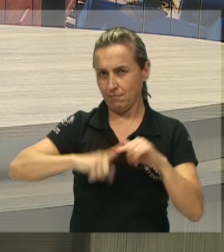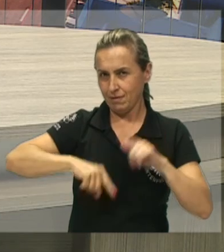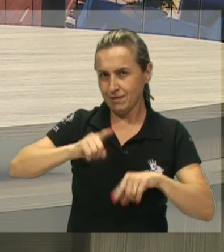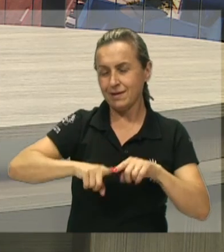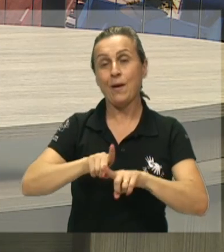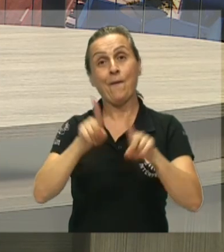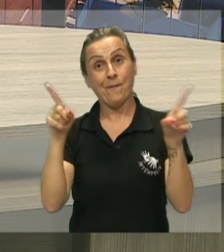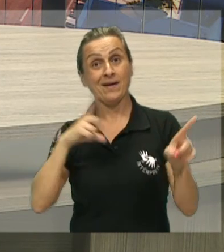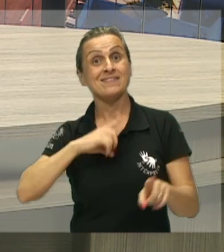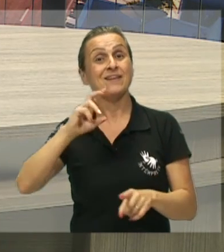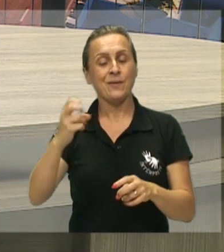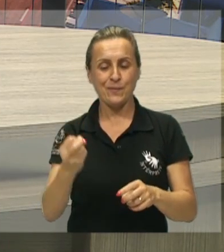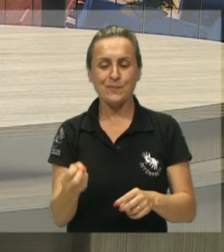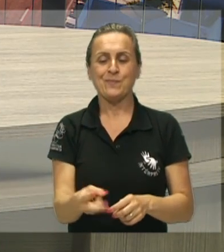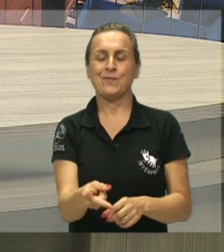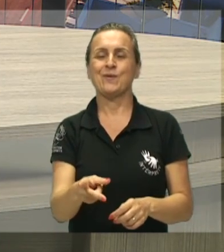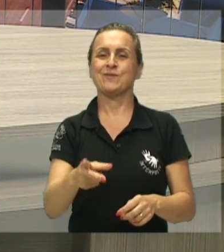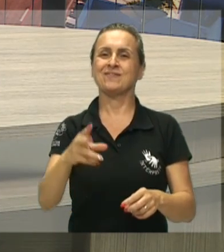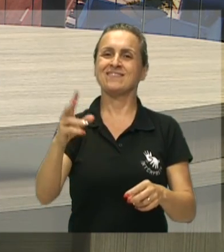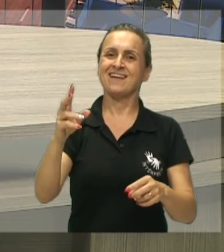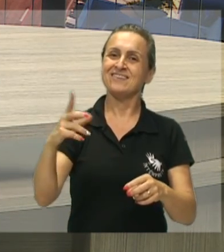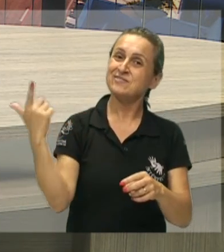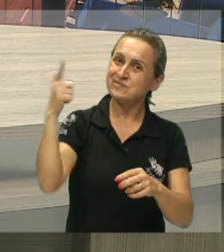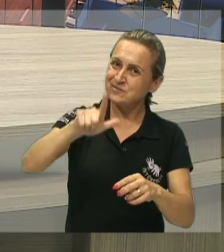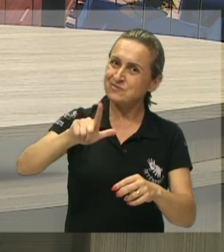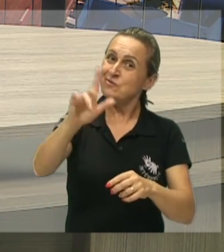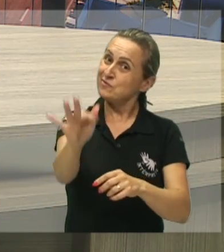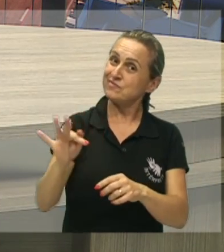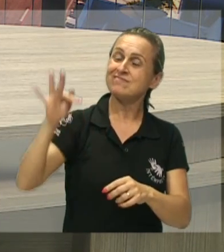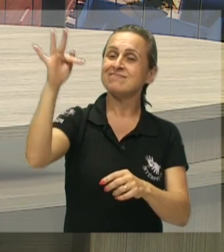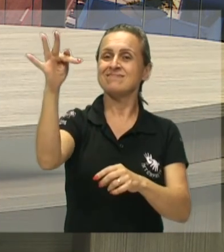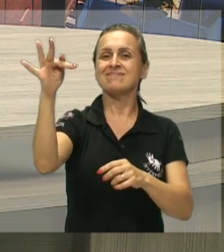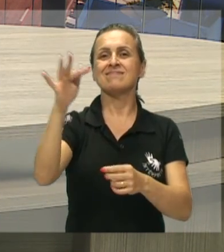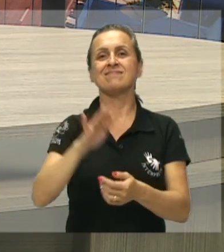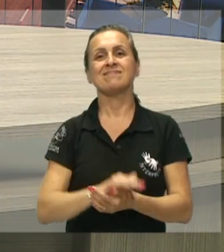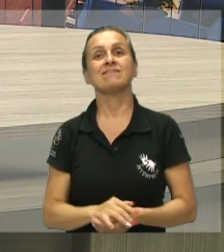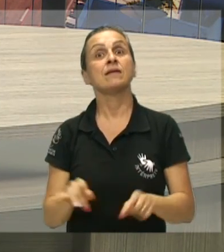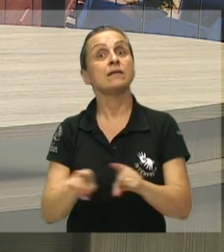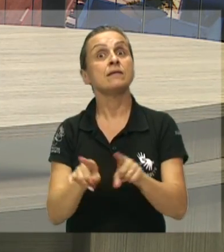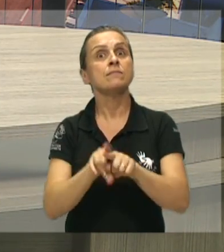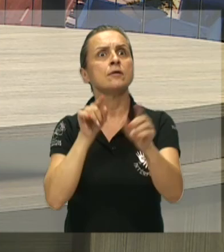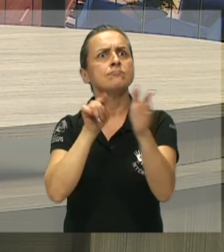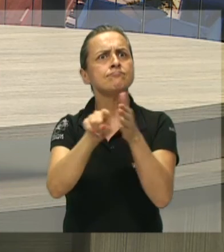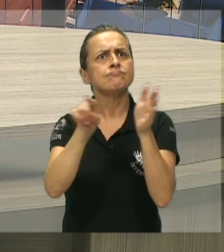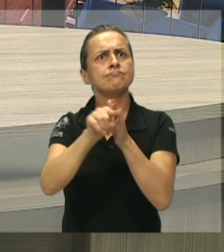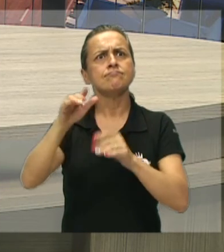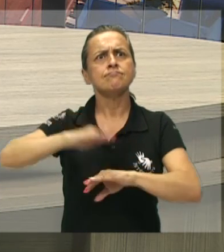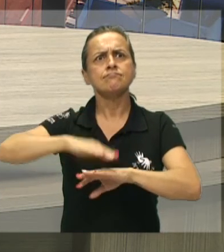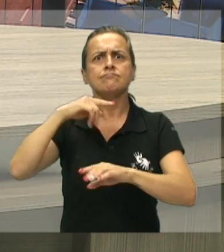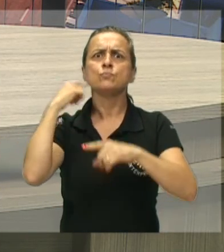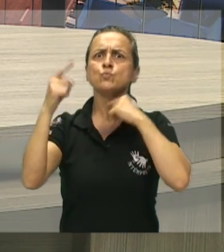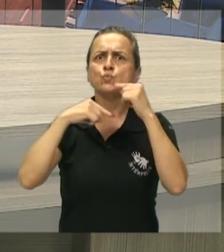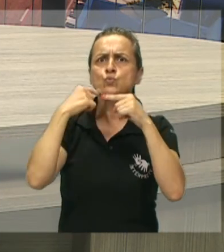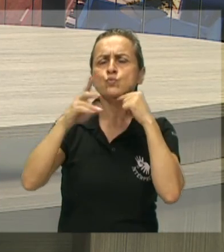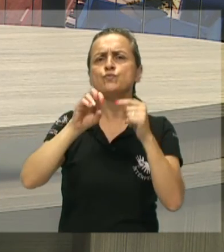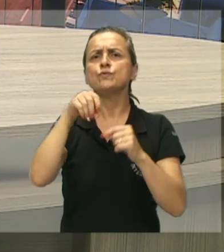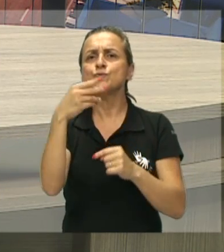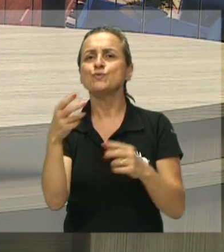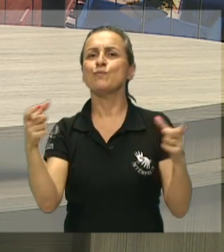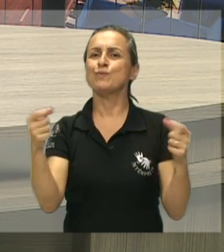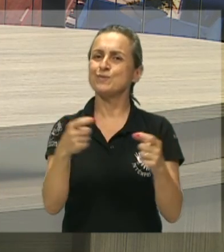haverão outras oportunidades da gente poder conversar um pouco mais e tirar um pouco as dúvidas a respeito do câncer de